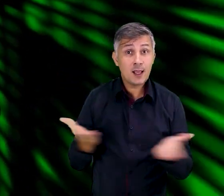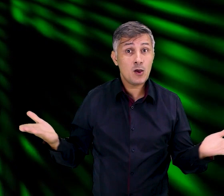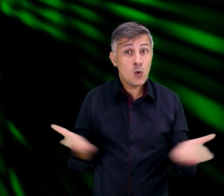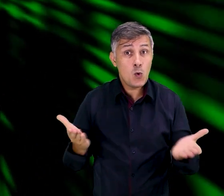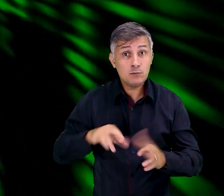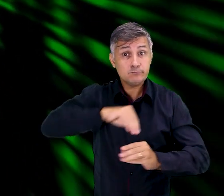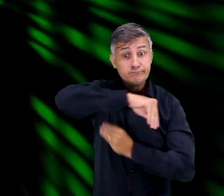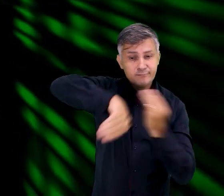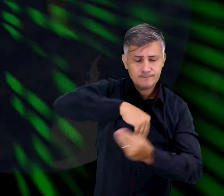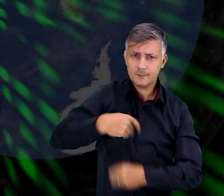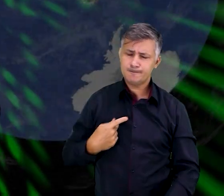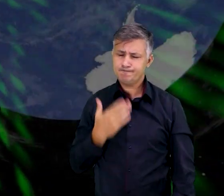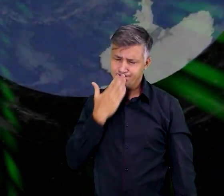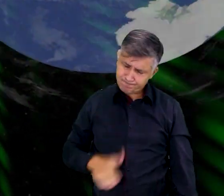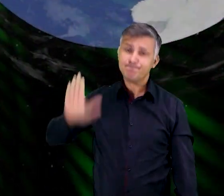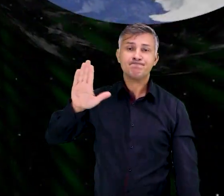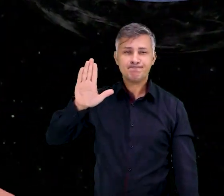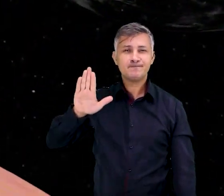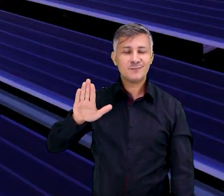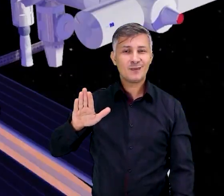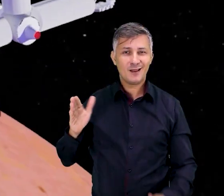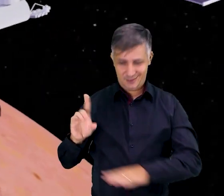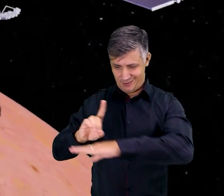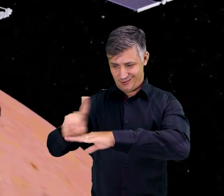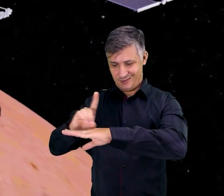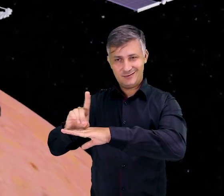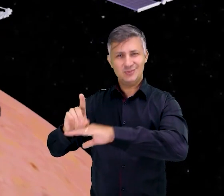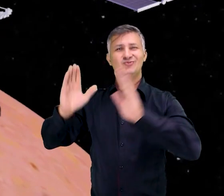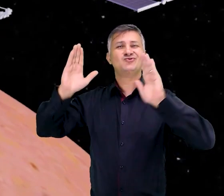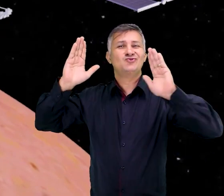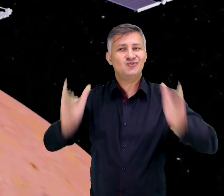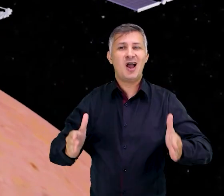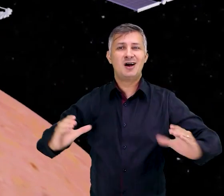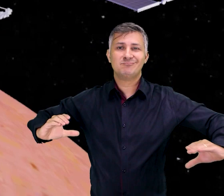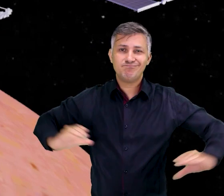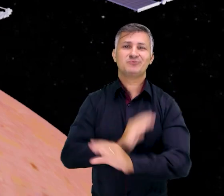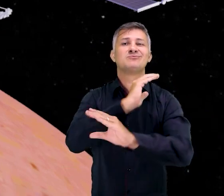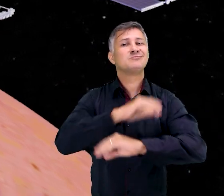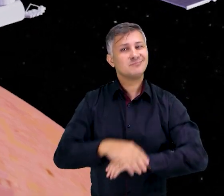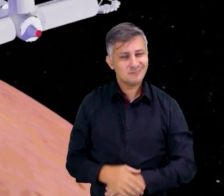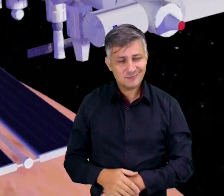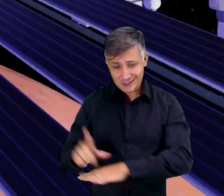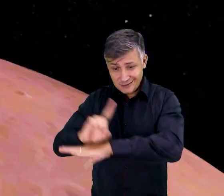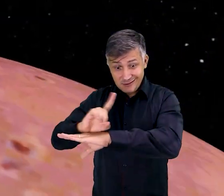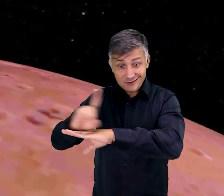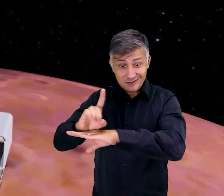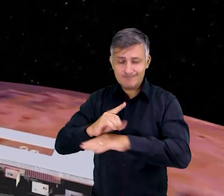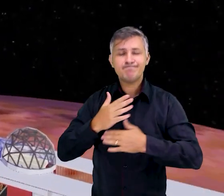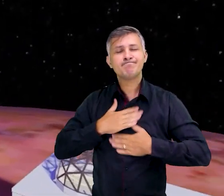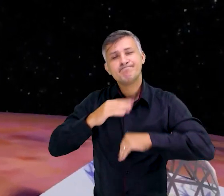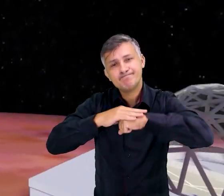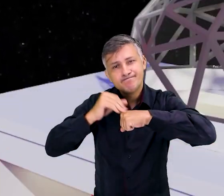1999. Assim, eu reafirmo que não é de hoje que o digitalismo já é. O digitalismo é gentil,